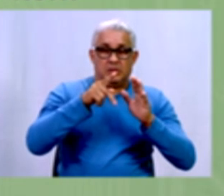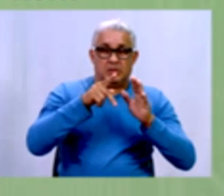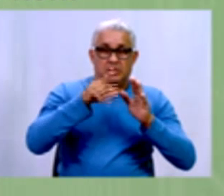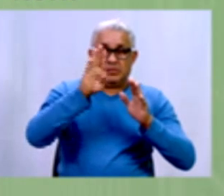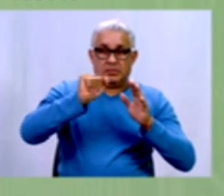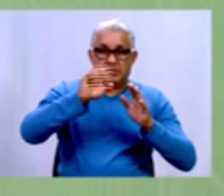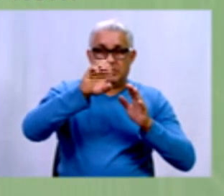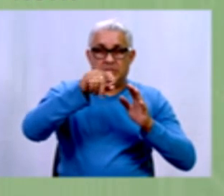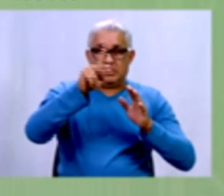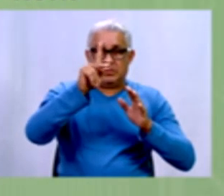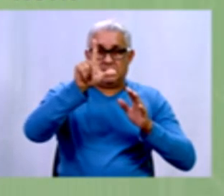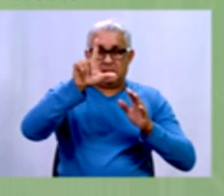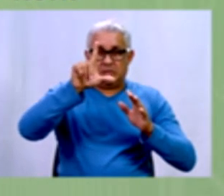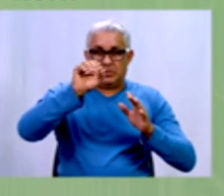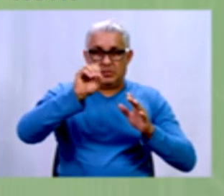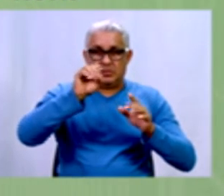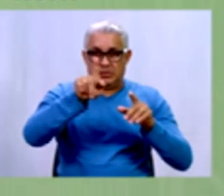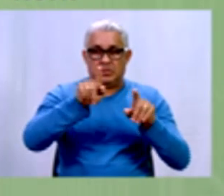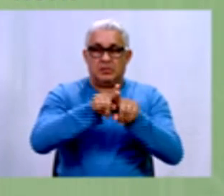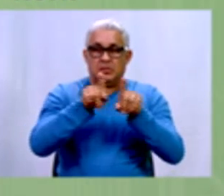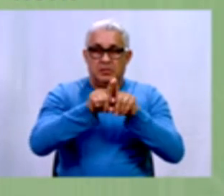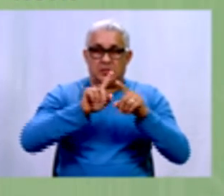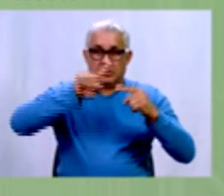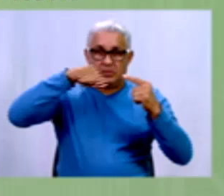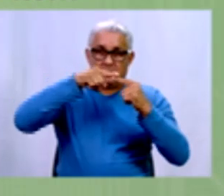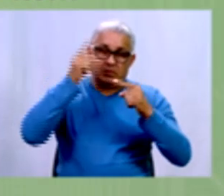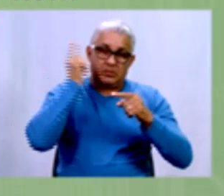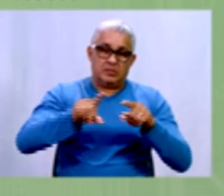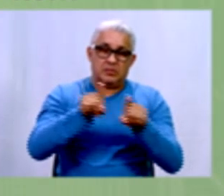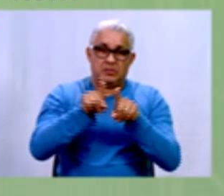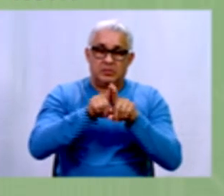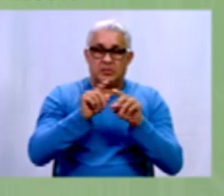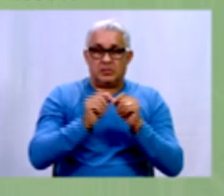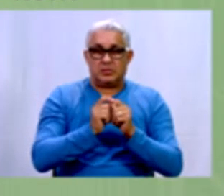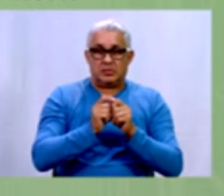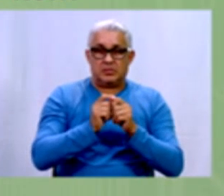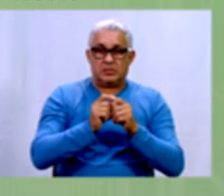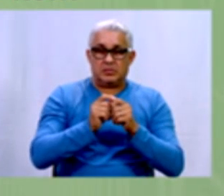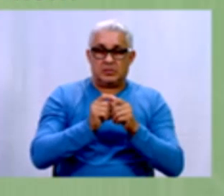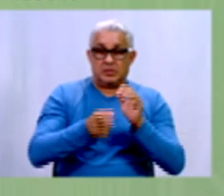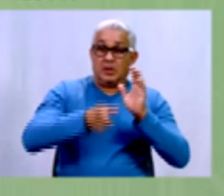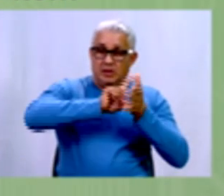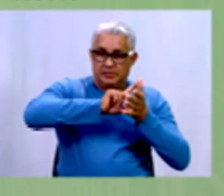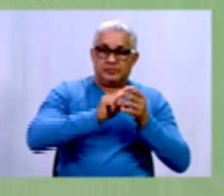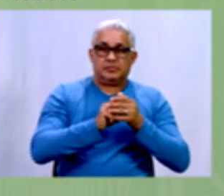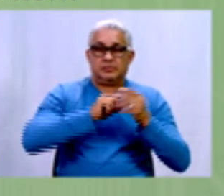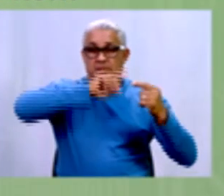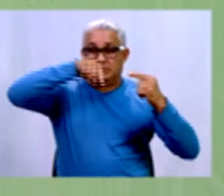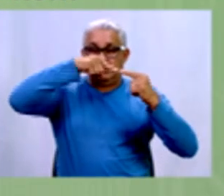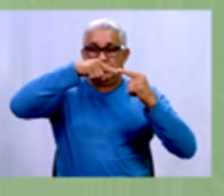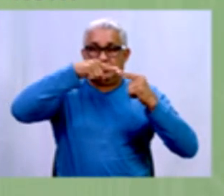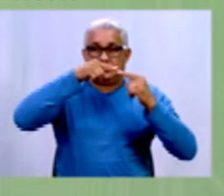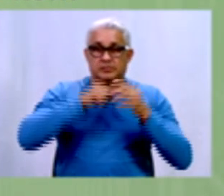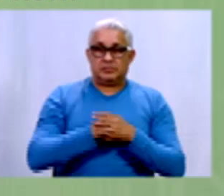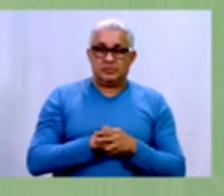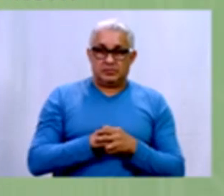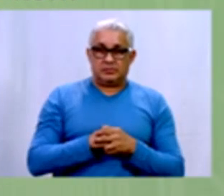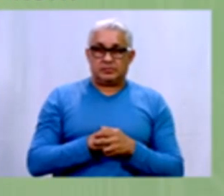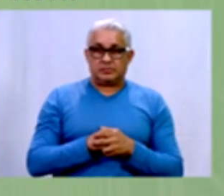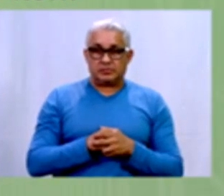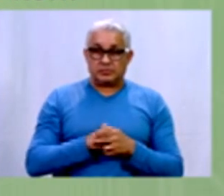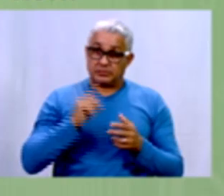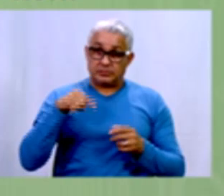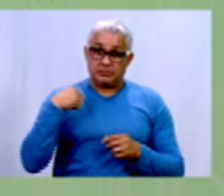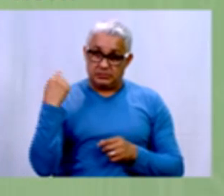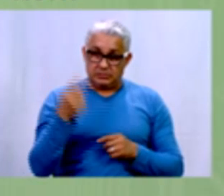por prioridade, para atingir o objetivo definido no item anterior. Então, o objetivo